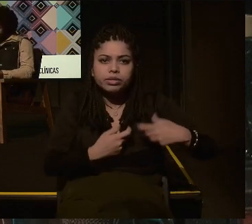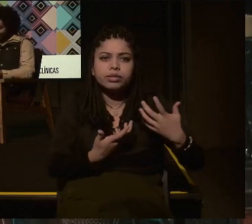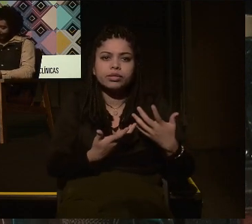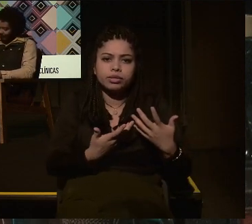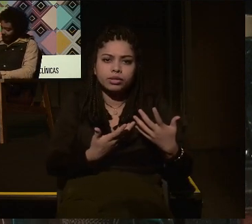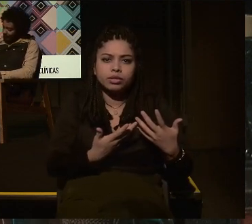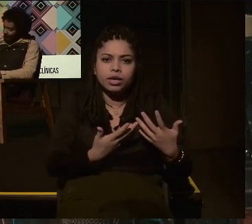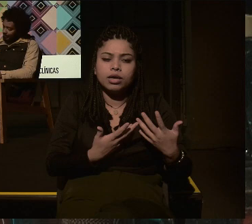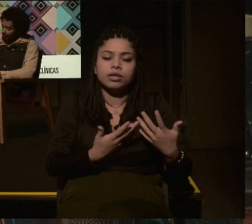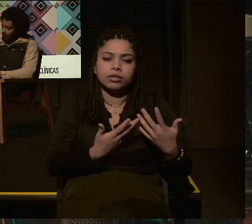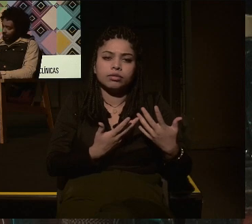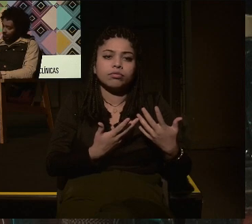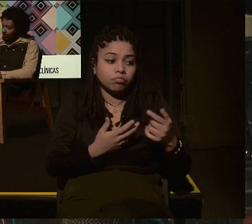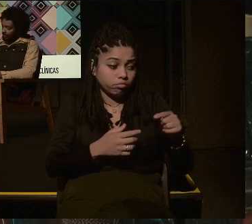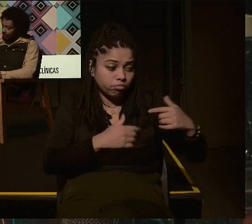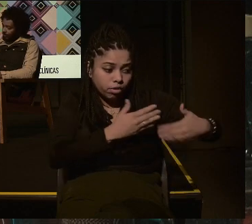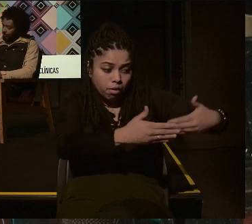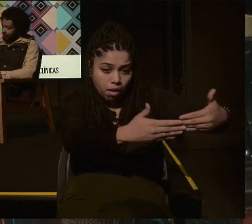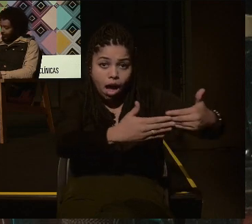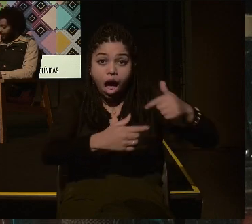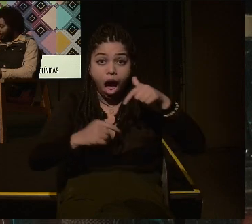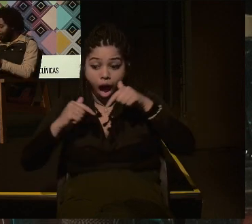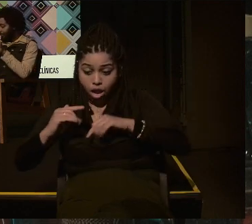cuidado antirracista,